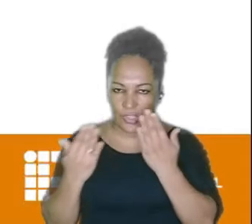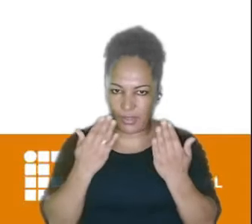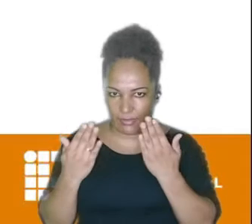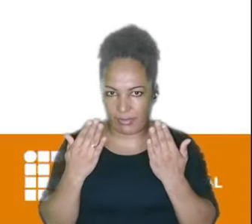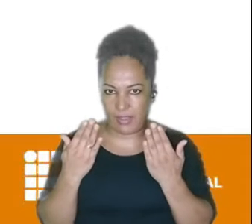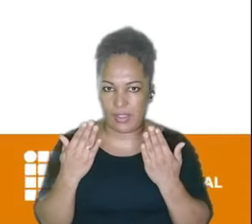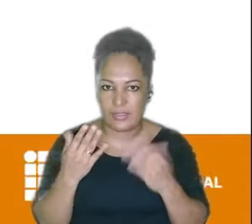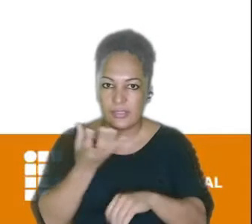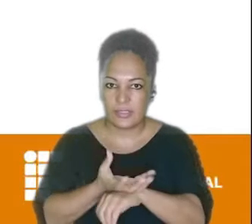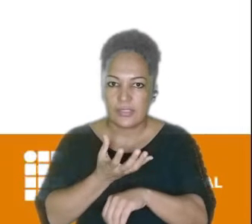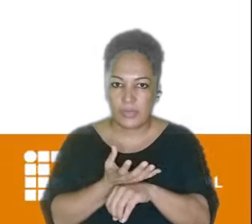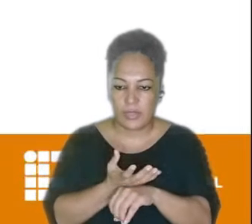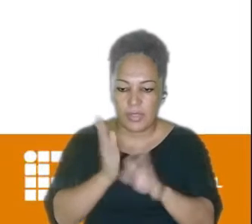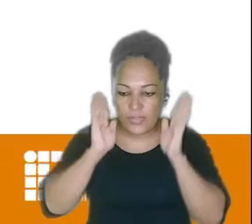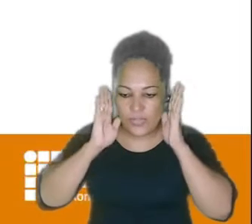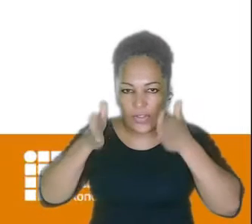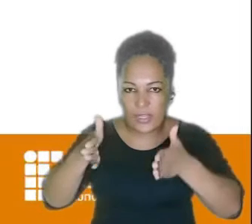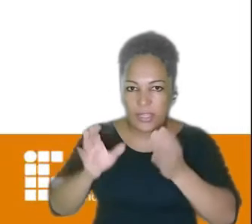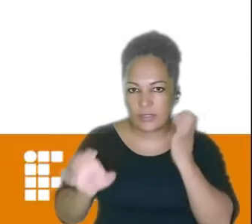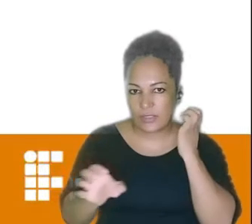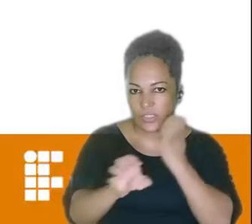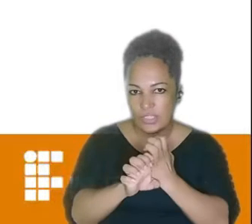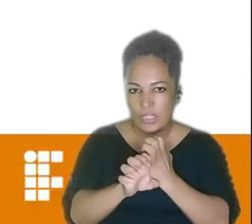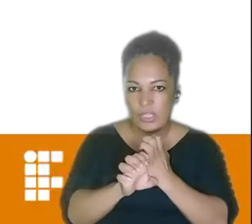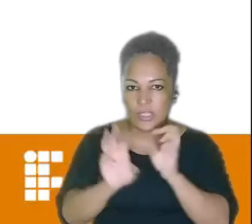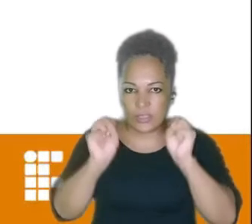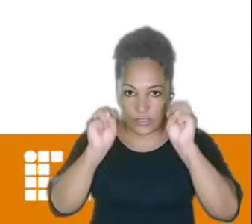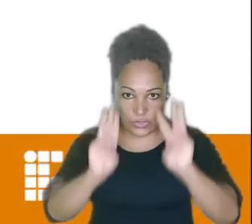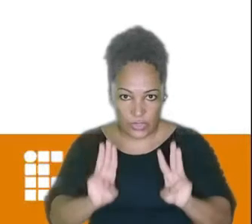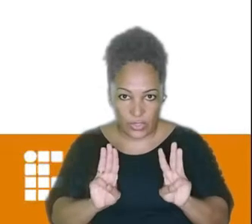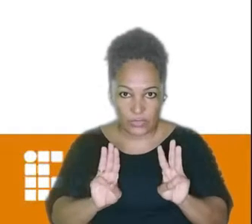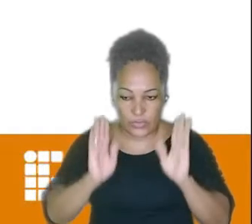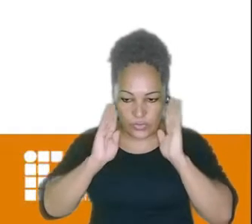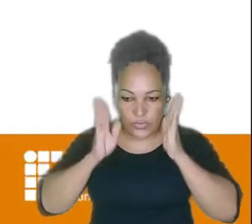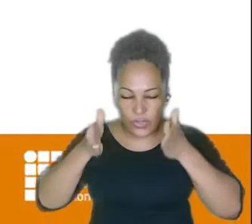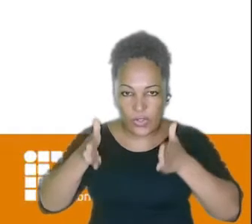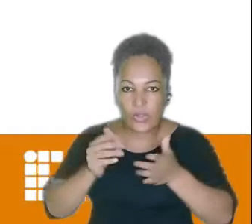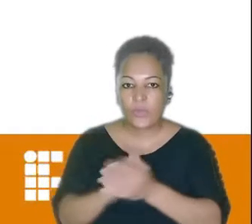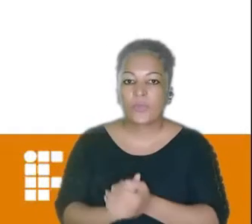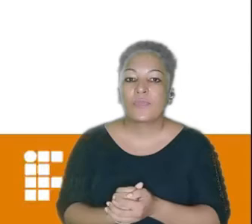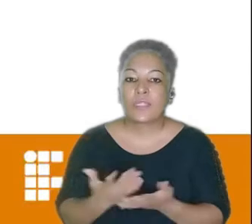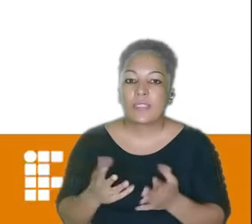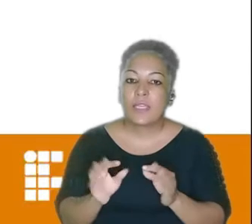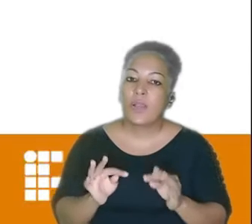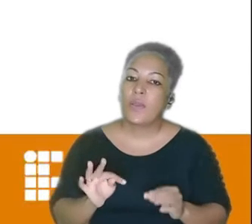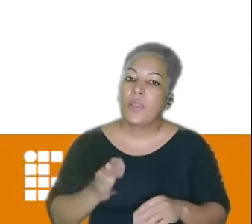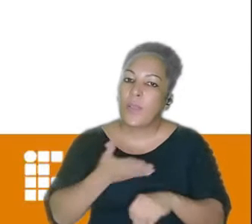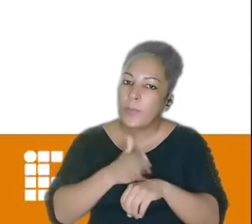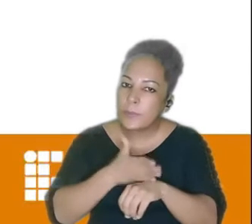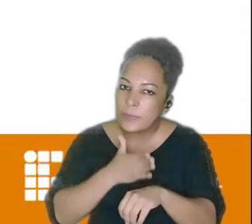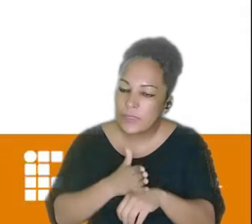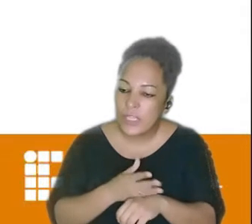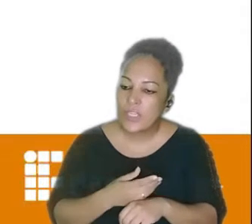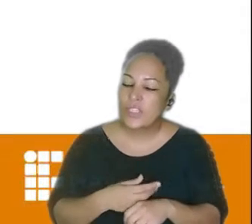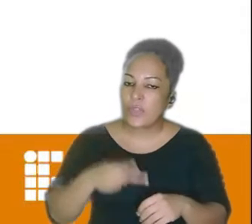de análise, né, a disciplina mais voltadas para a parte de engenharia de software, focadas em análise de requisitos, né, é uma técnica